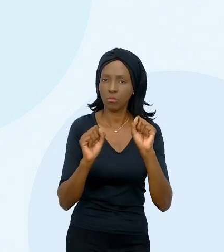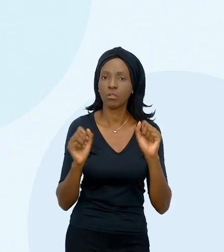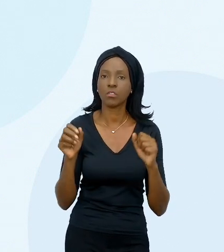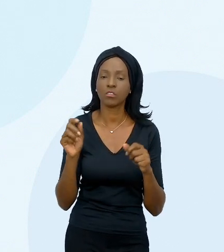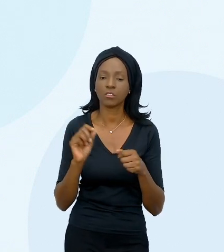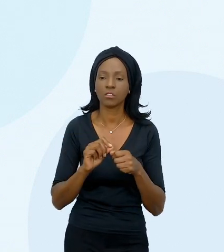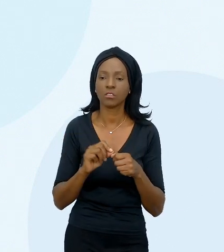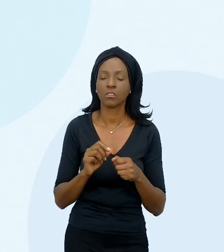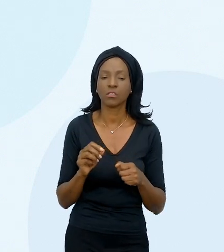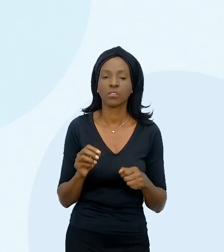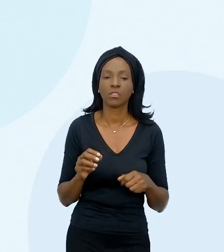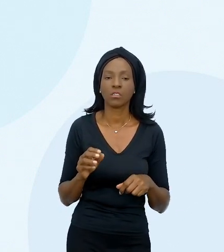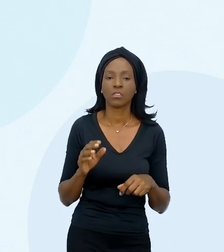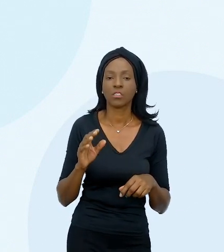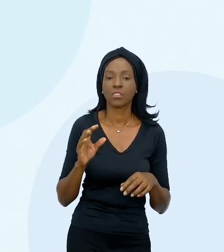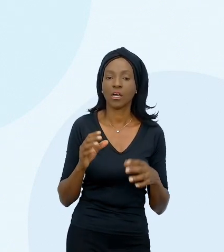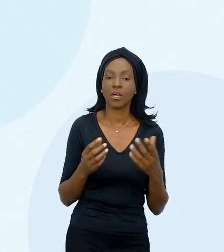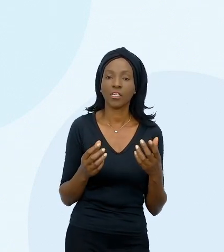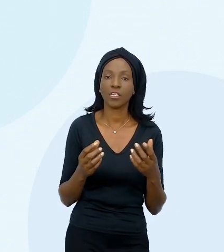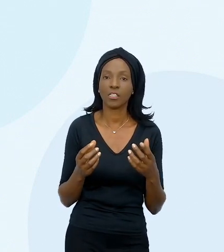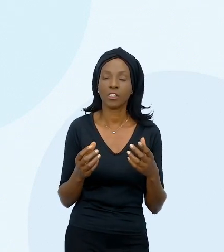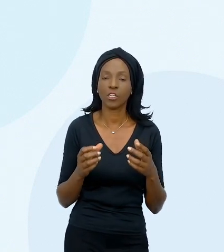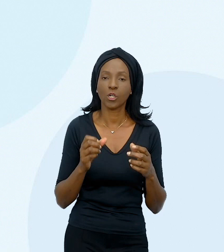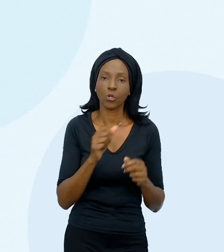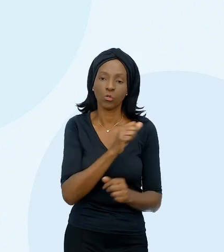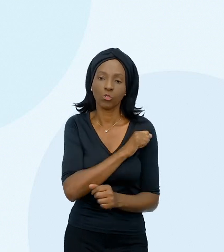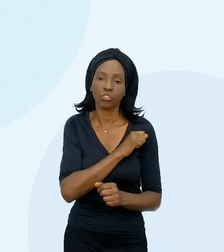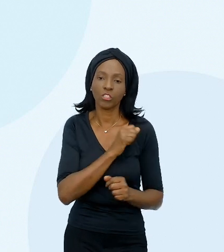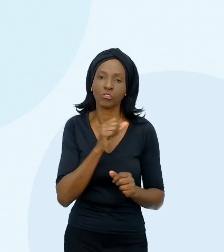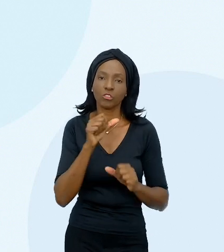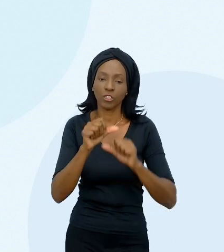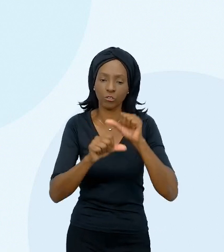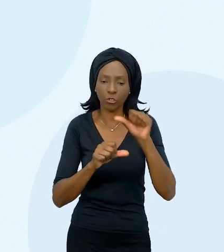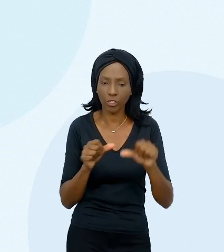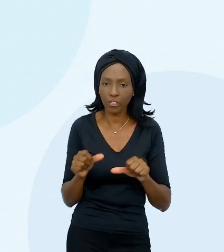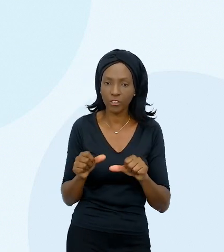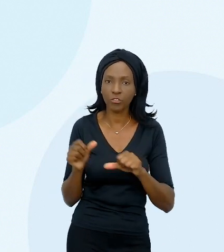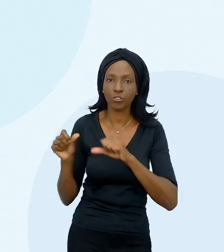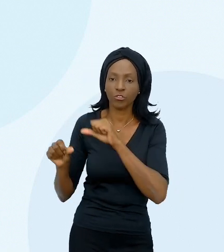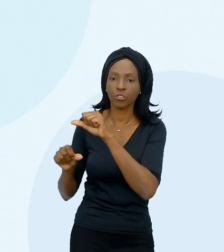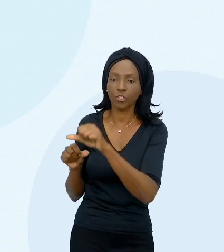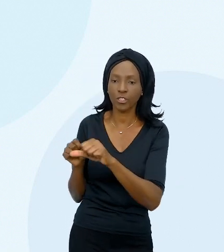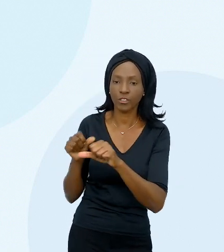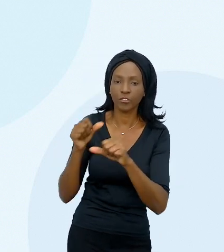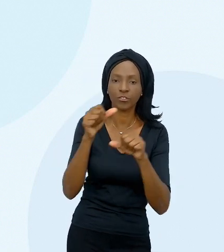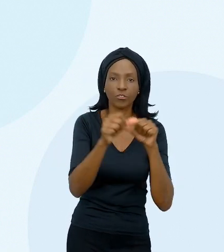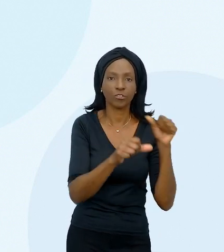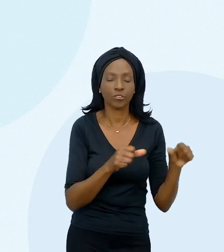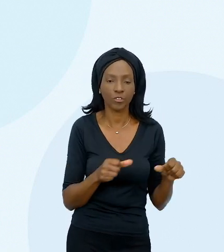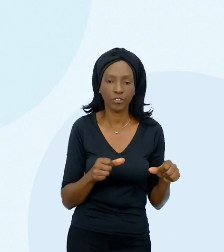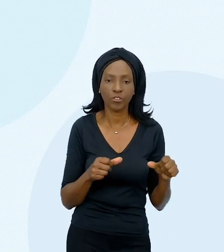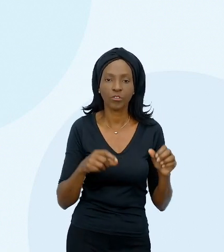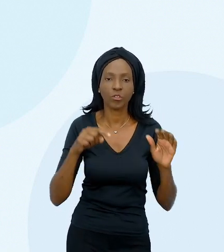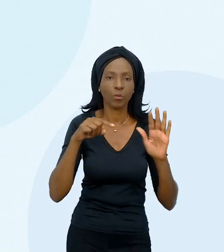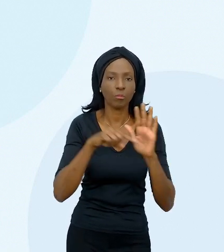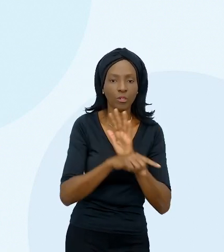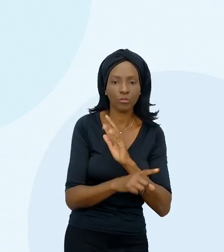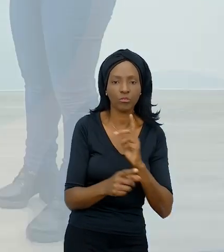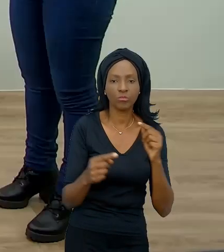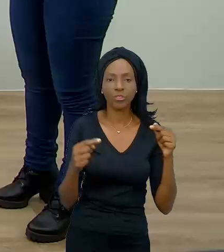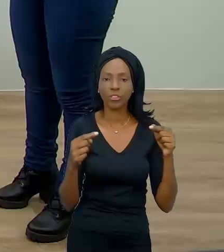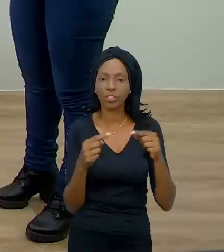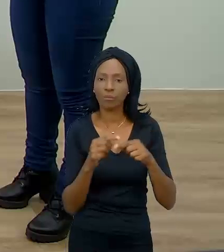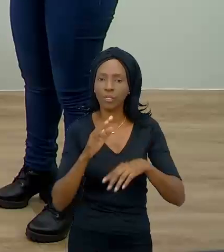E aí, à medida que os alunos vão rotacionando, né, então, com perguntas relacionadas às habilidades